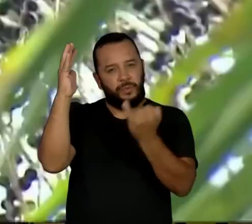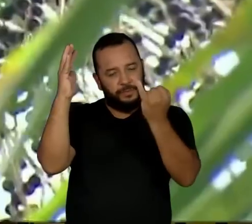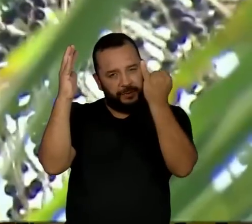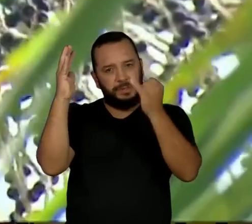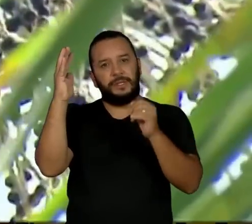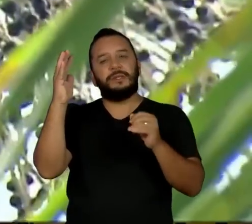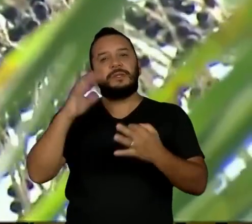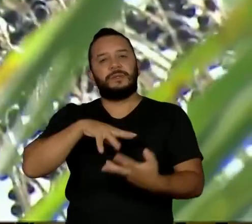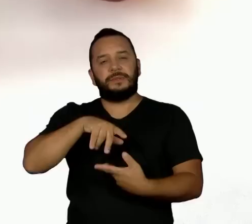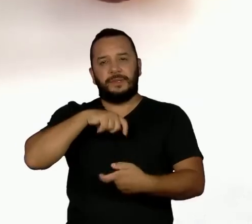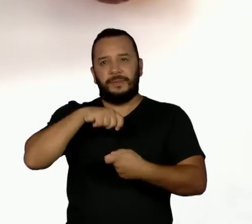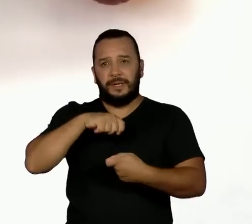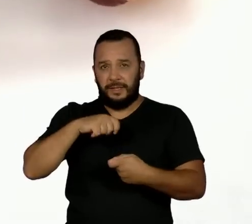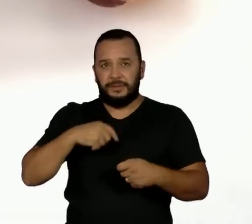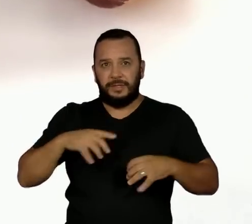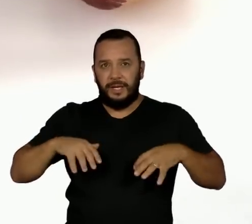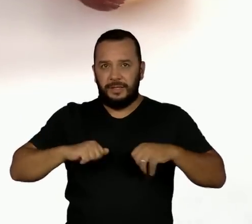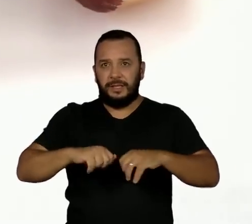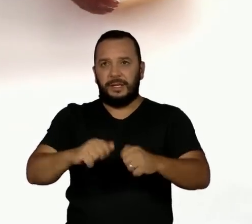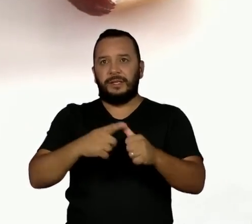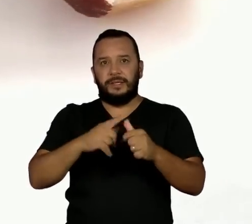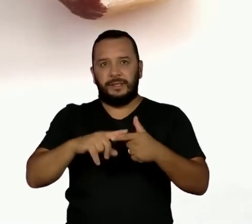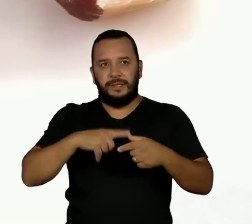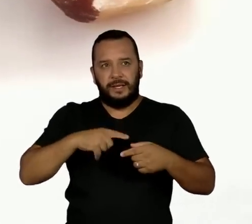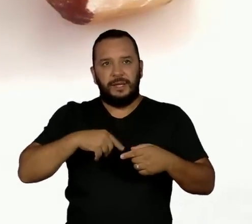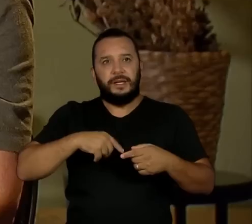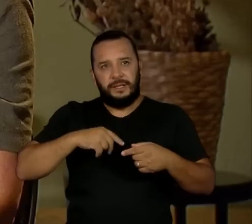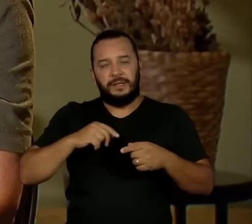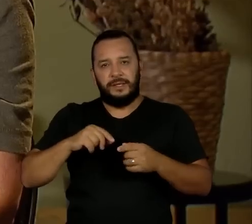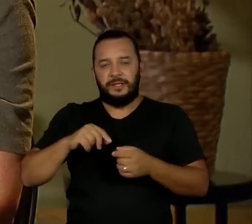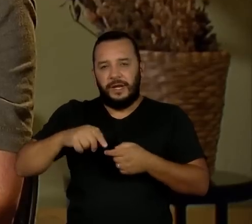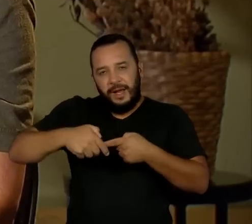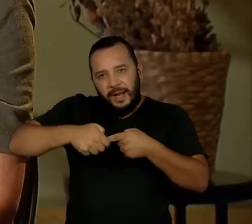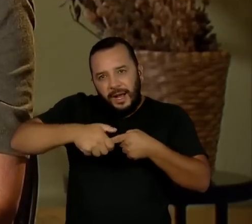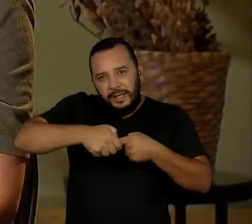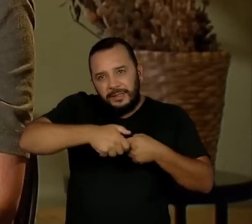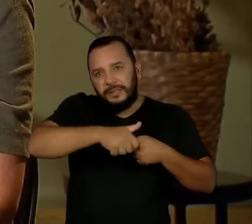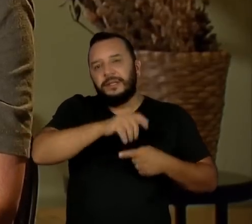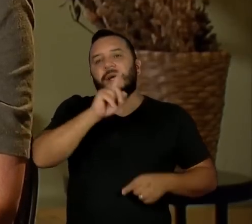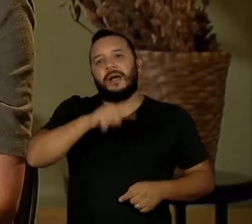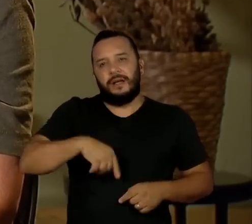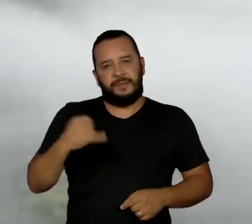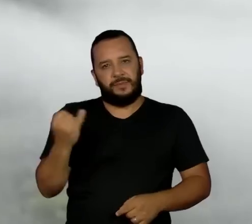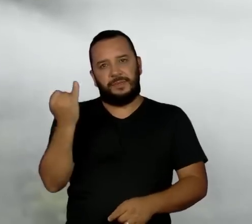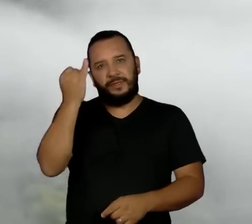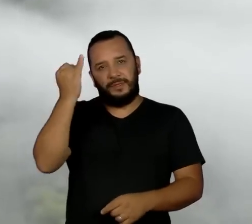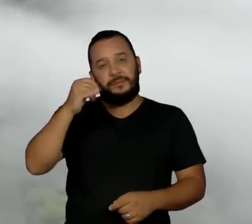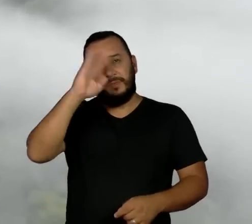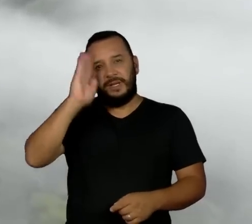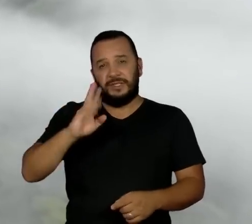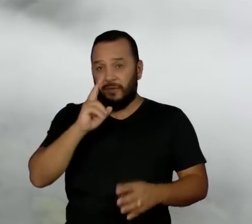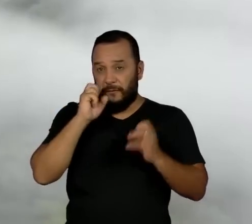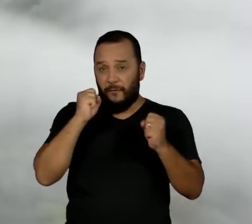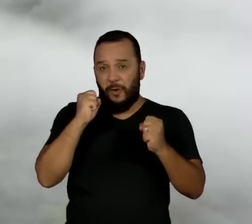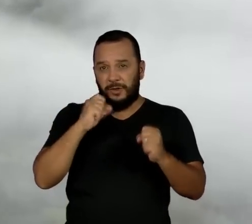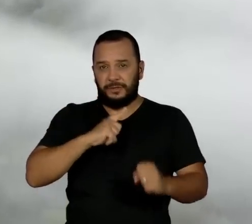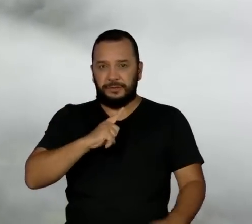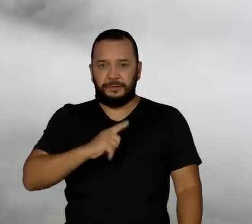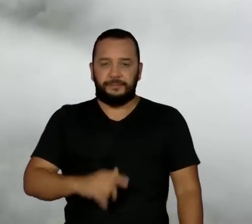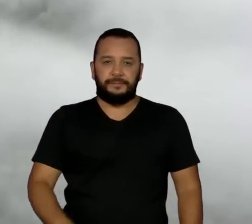e aí estou falando do açaí, da castanha, também será essencial. E nisso o Brasil é uma potência.